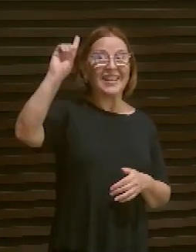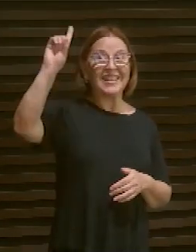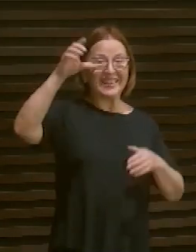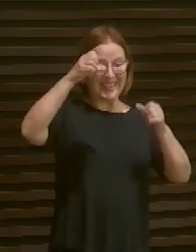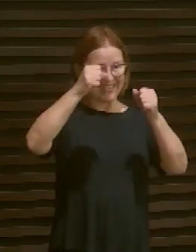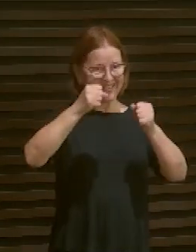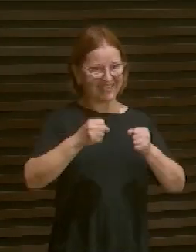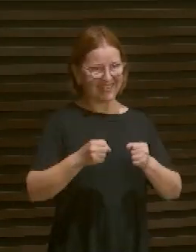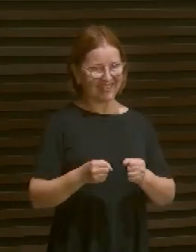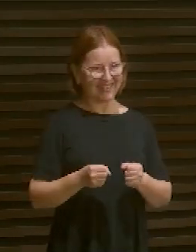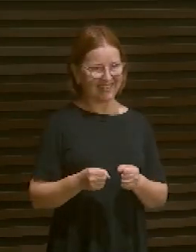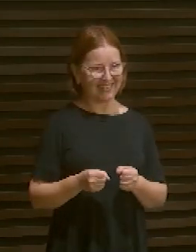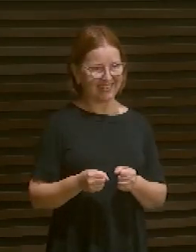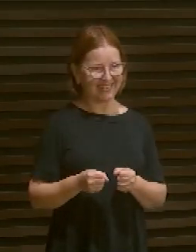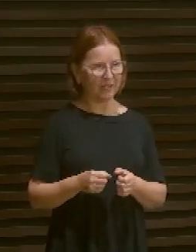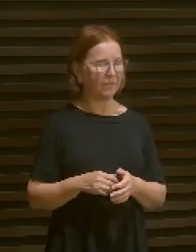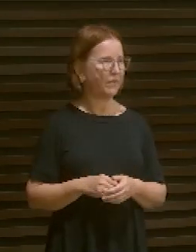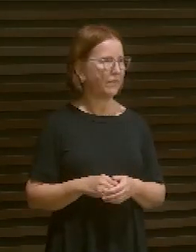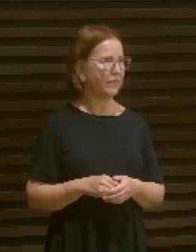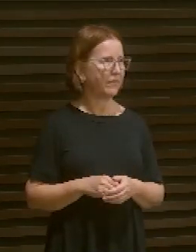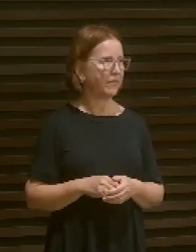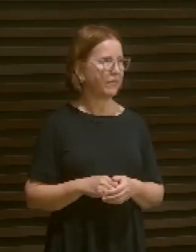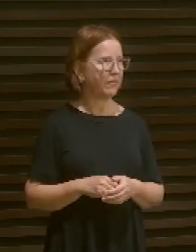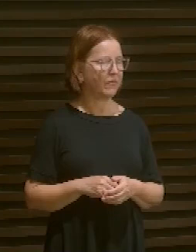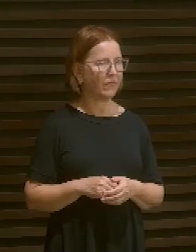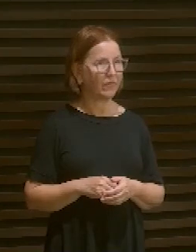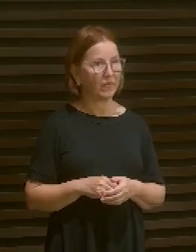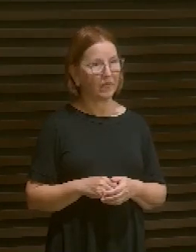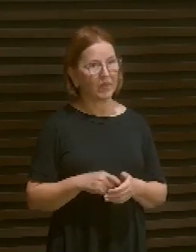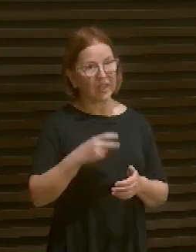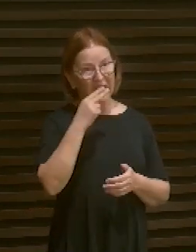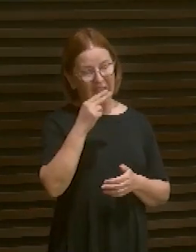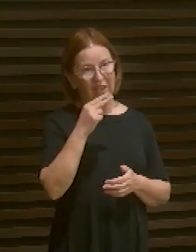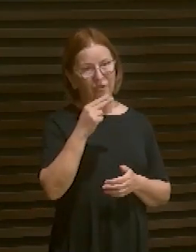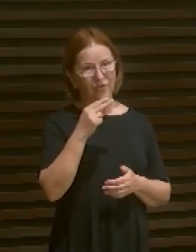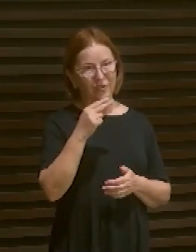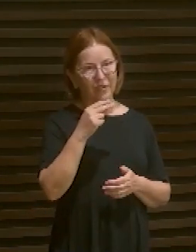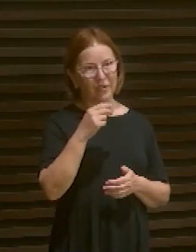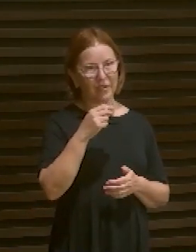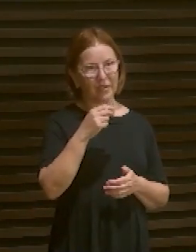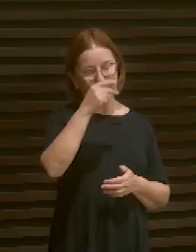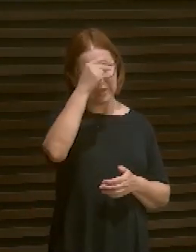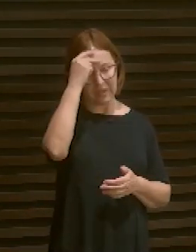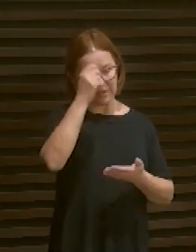poderoso. Acredito que o autor da carta aos Hebreus está levantando estas questões